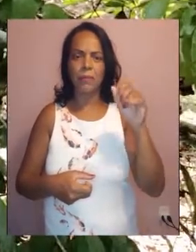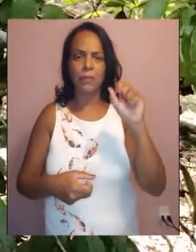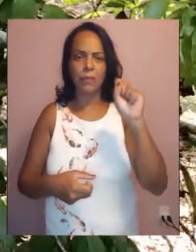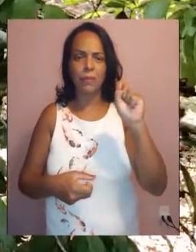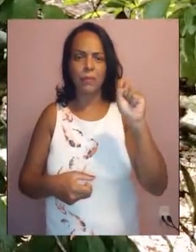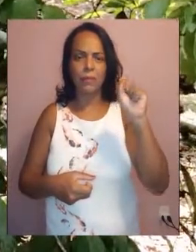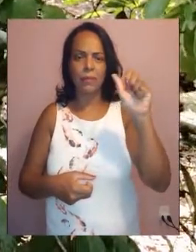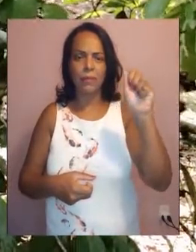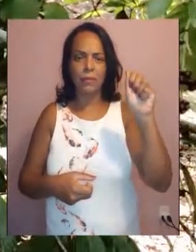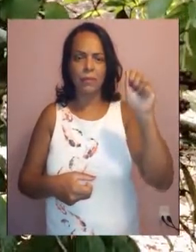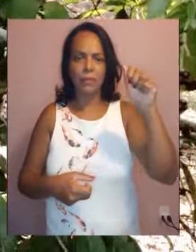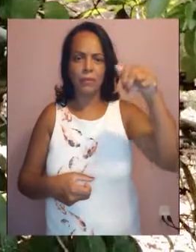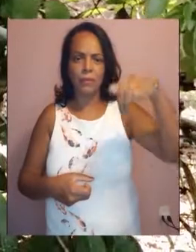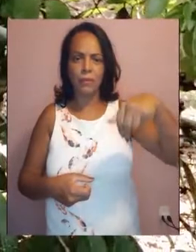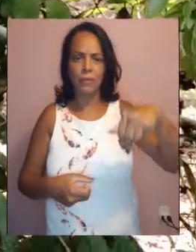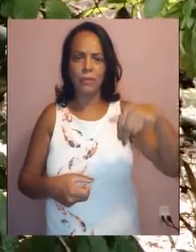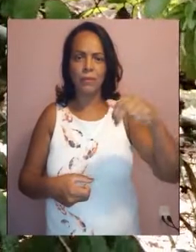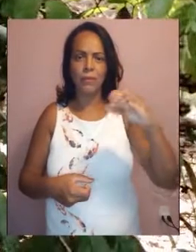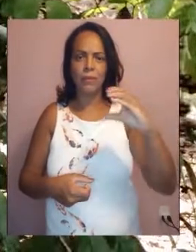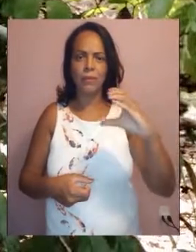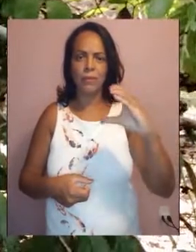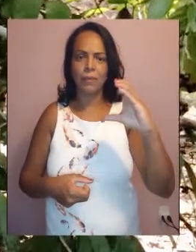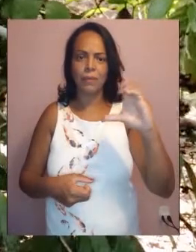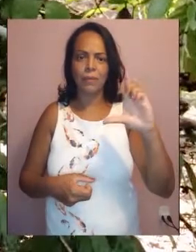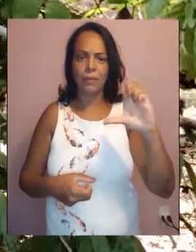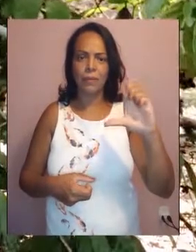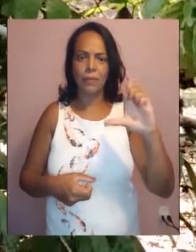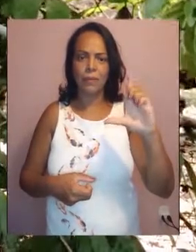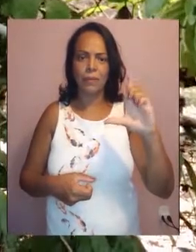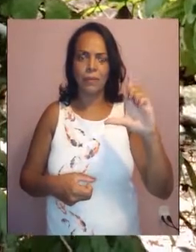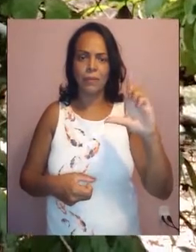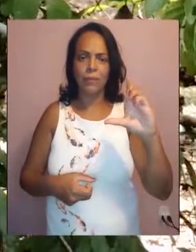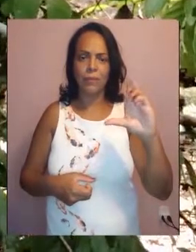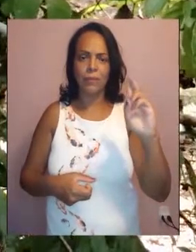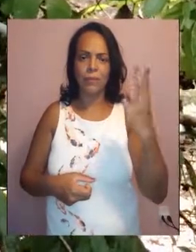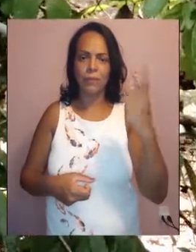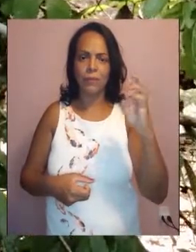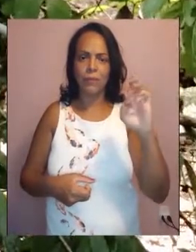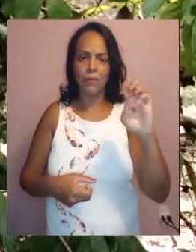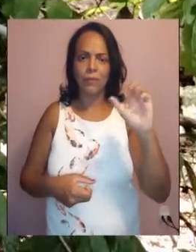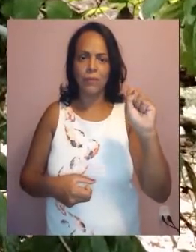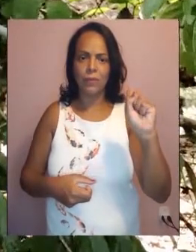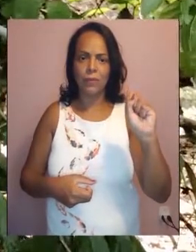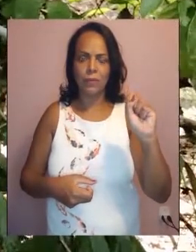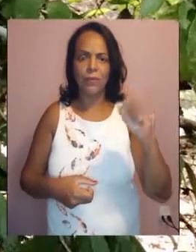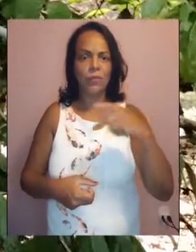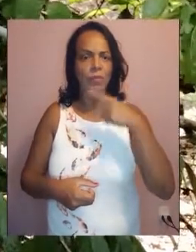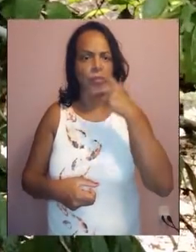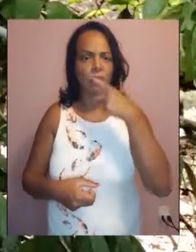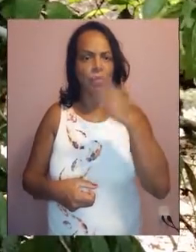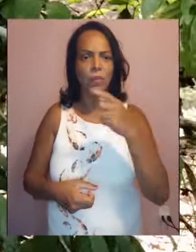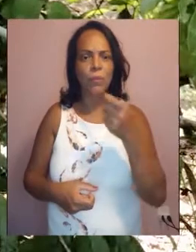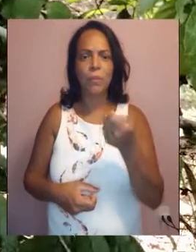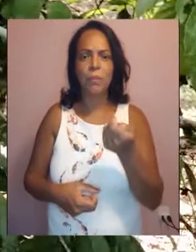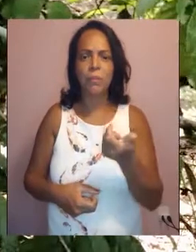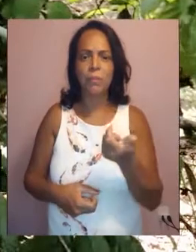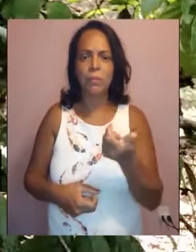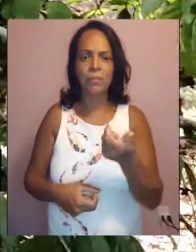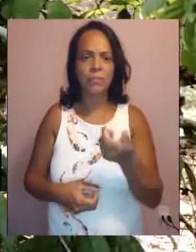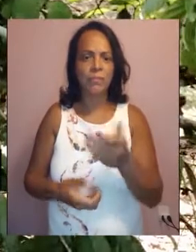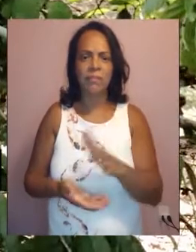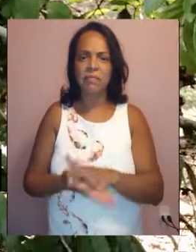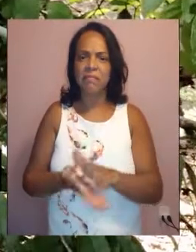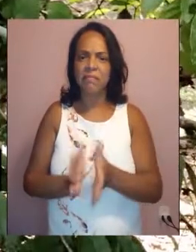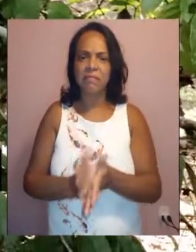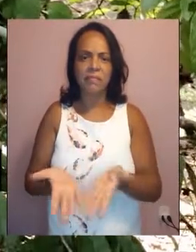ele falou muito pouco ou quase nada, até porque o senhor Sanches, né,